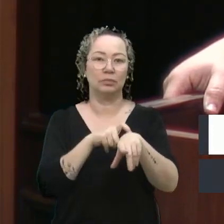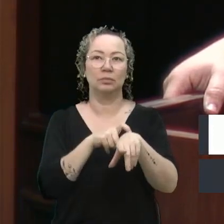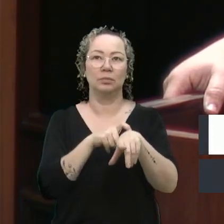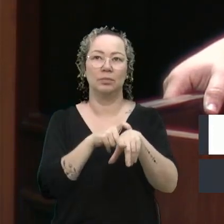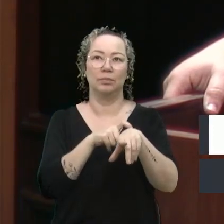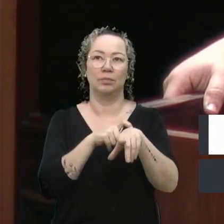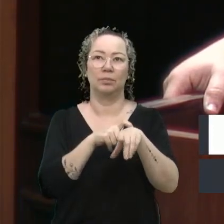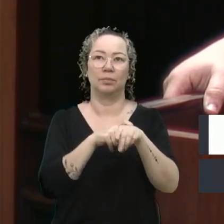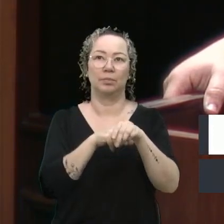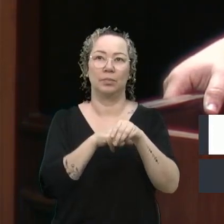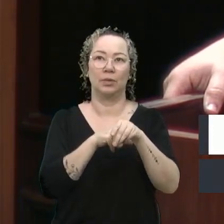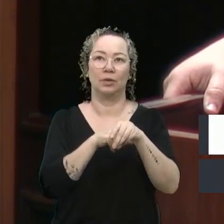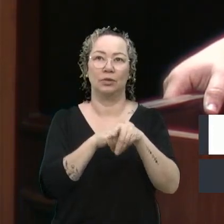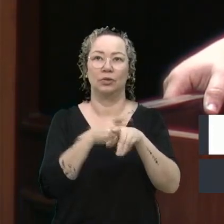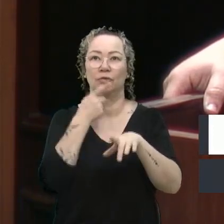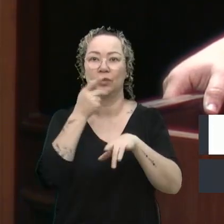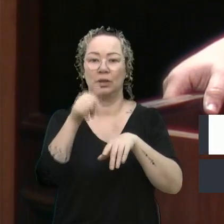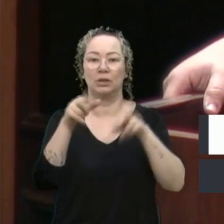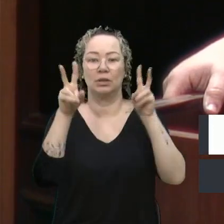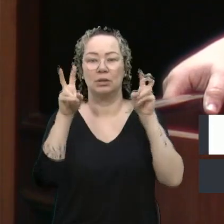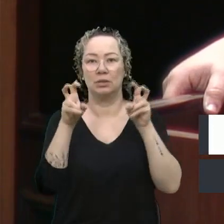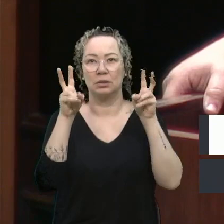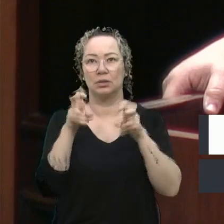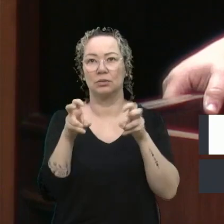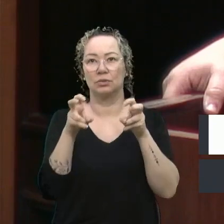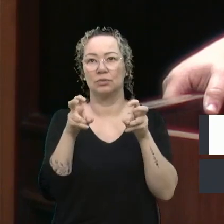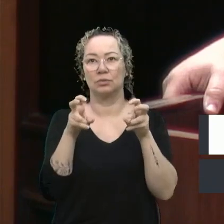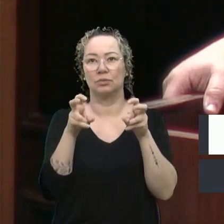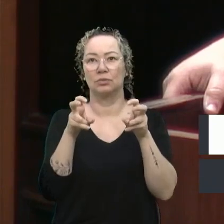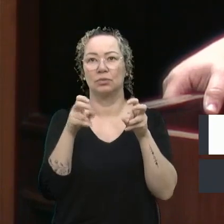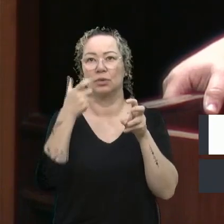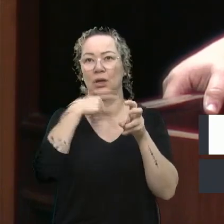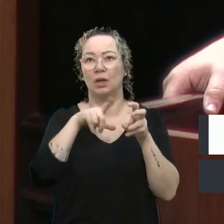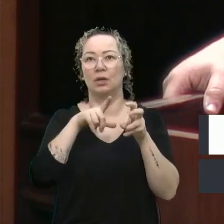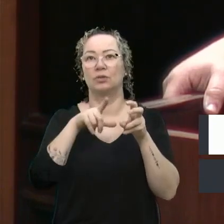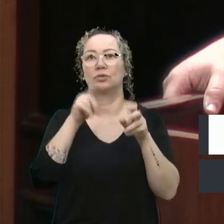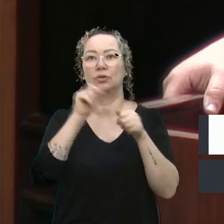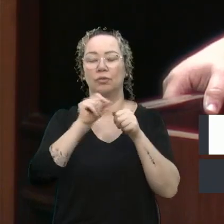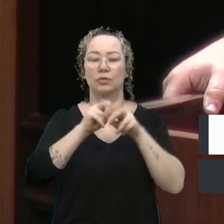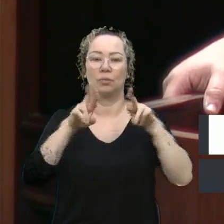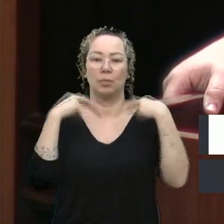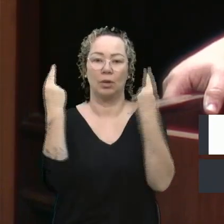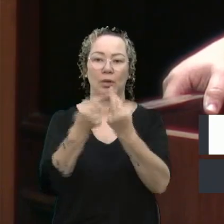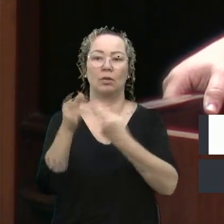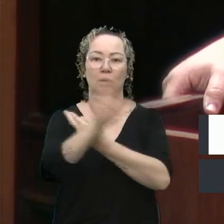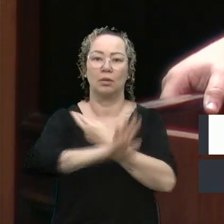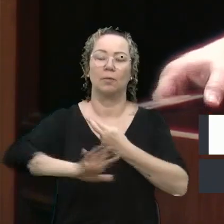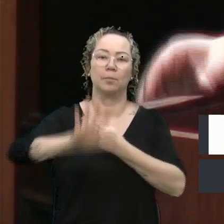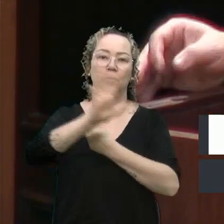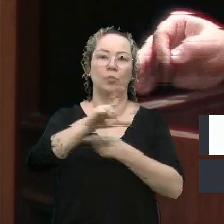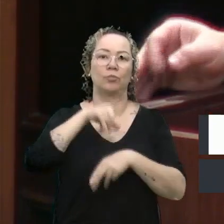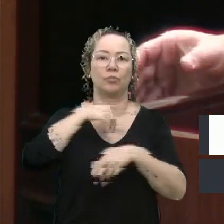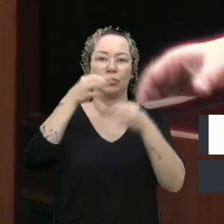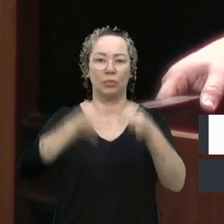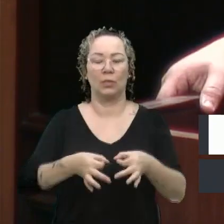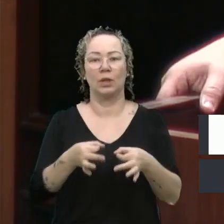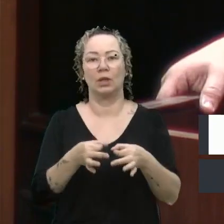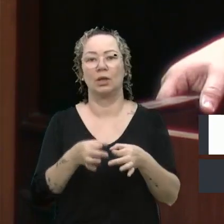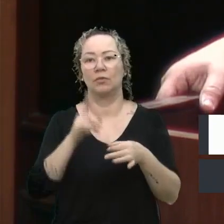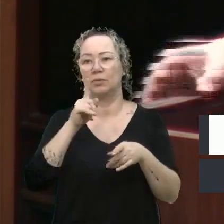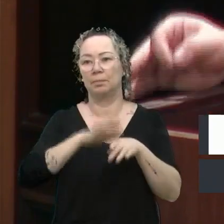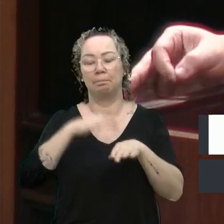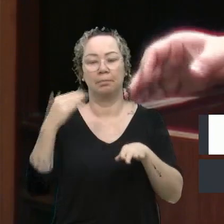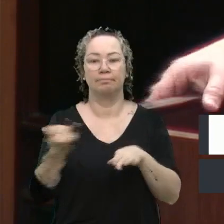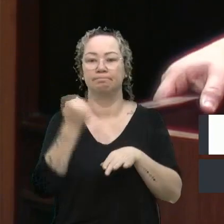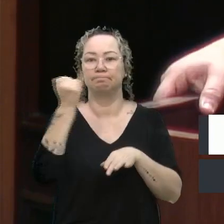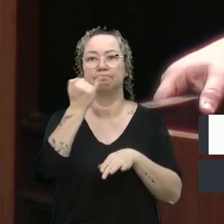falar sobre específico desse assunto. Então, a audiência pública, eu tenho certeza absoluta que será muito mais relevante aonde a